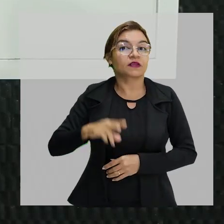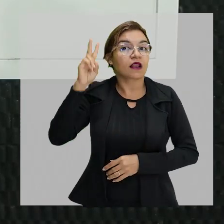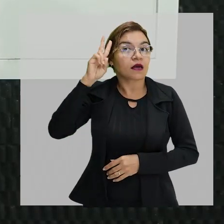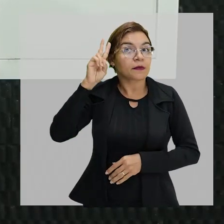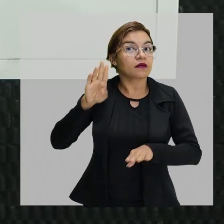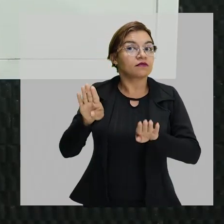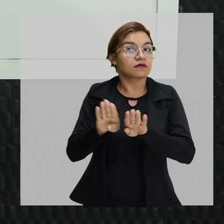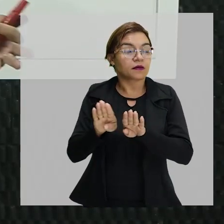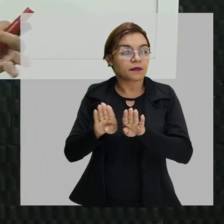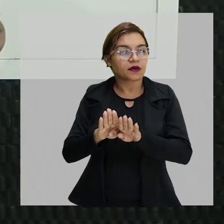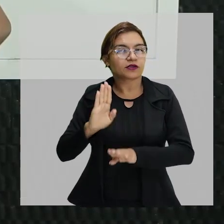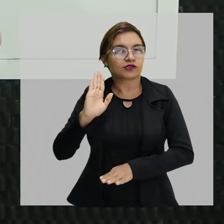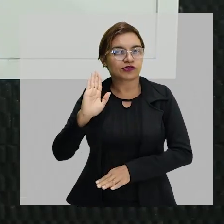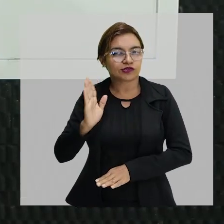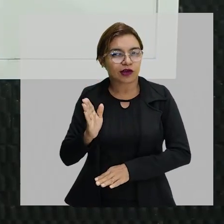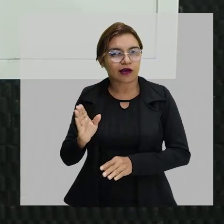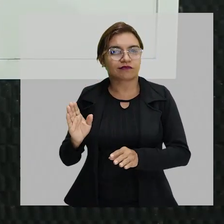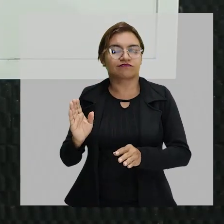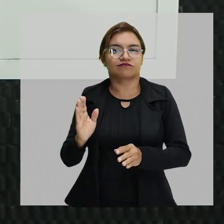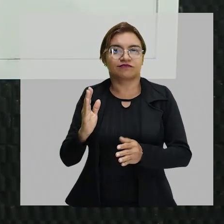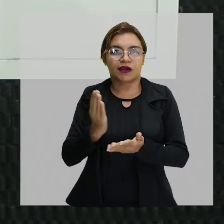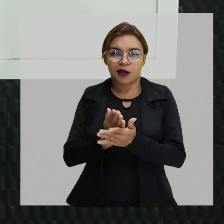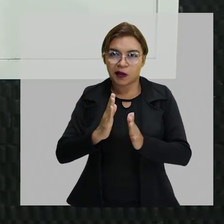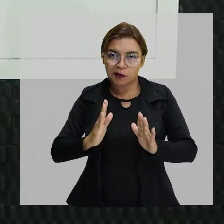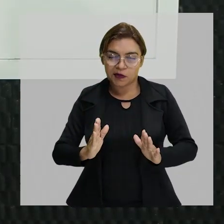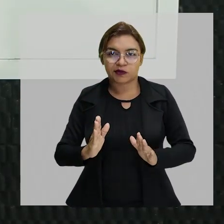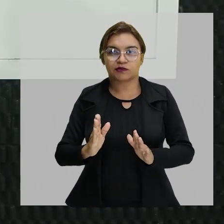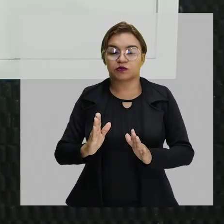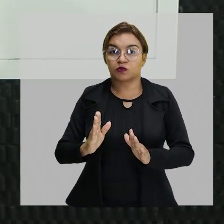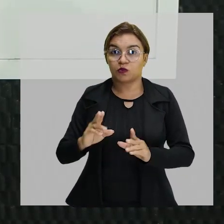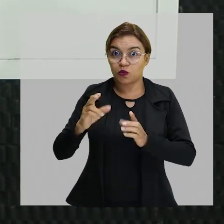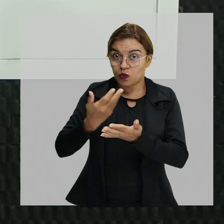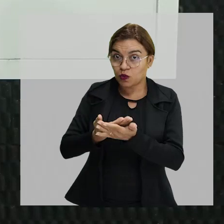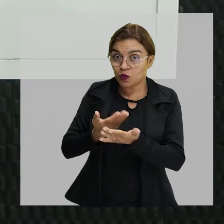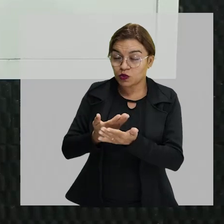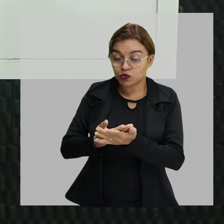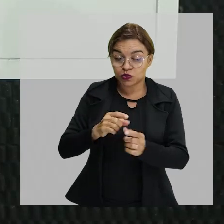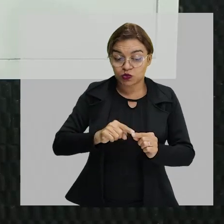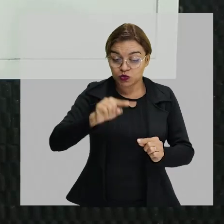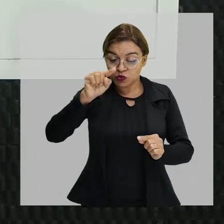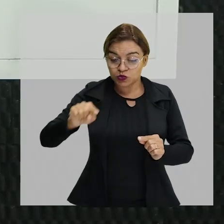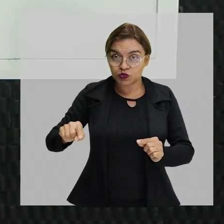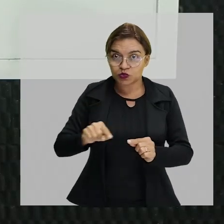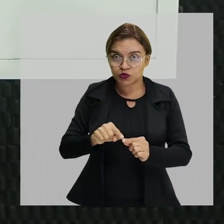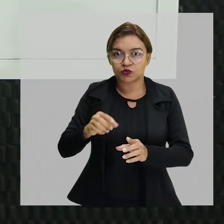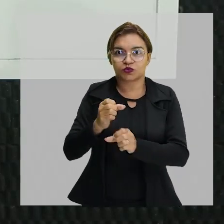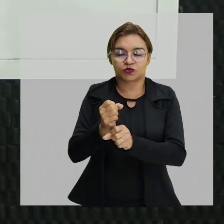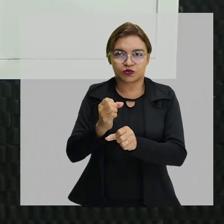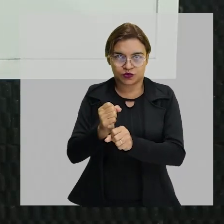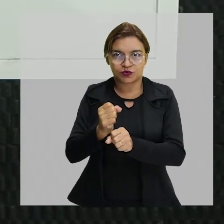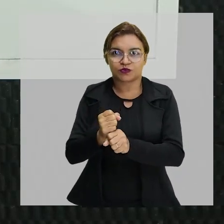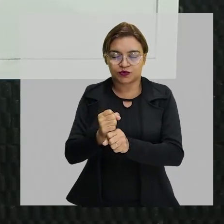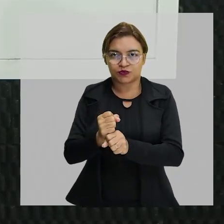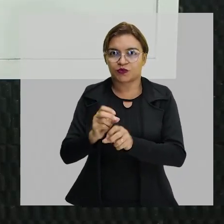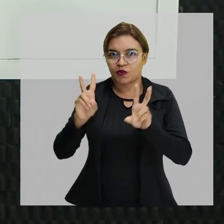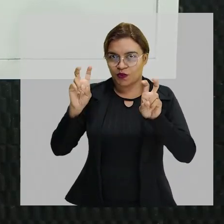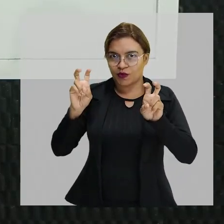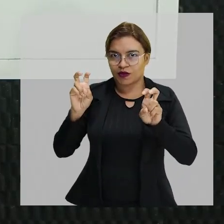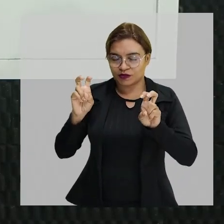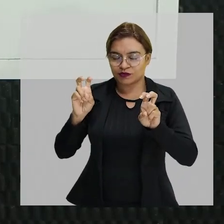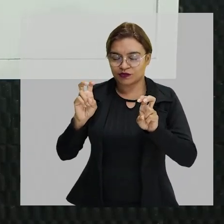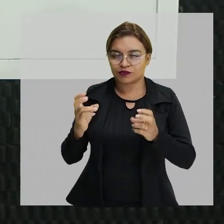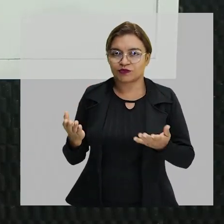está finalizando o estudo de trigonometria, né? Que foi o nosso assunto aí do quarto bimestre, quarto período do ano letivo